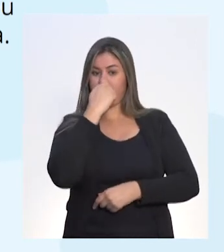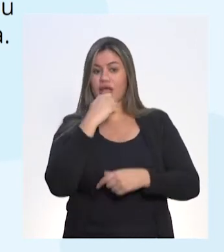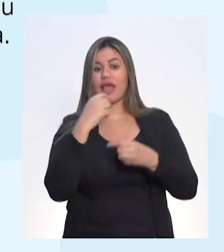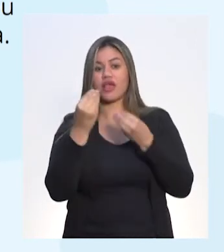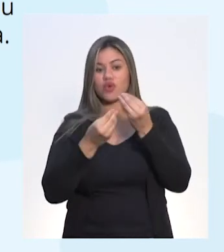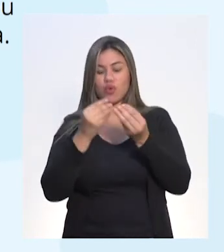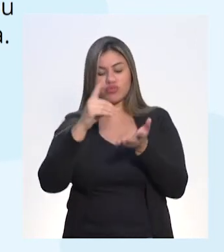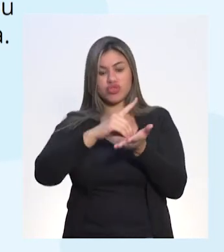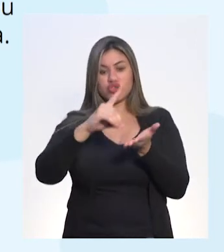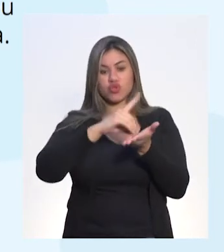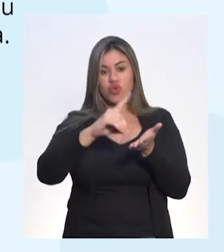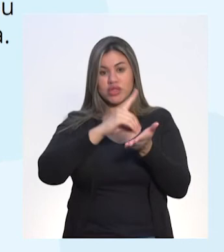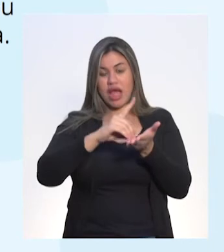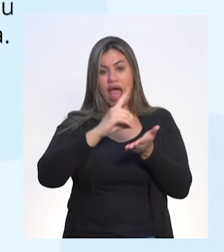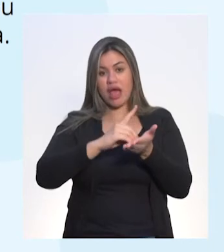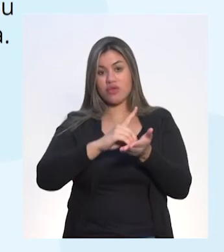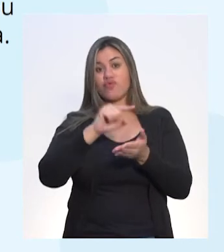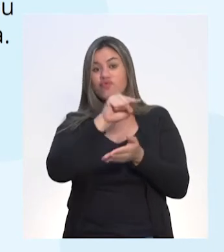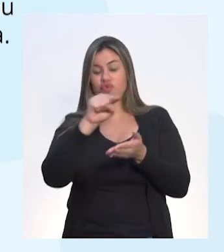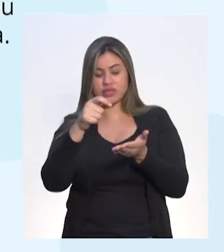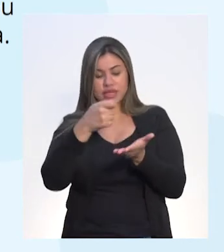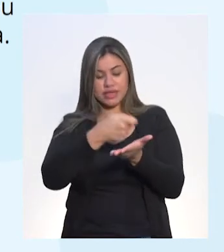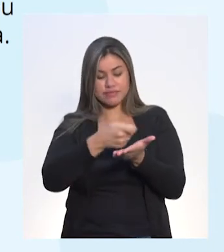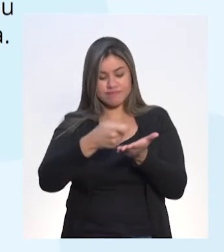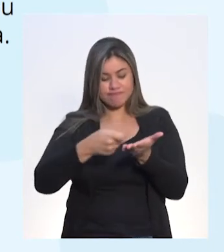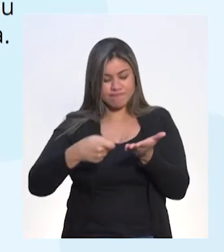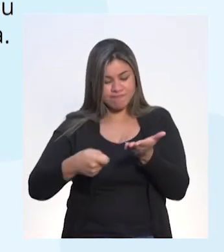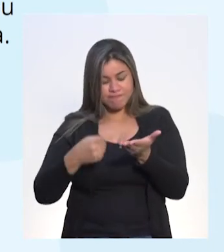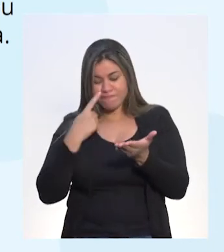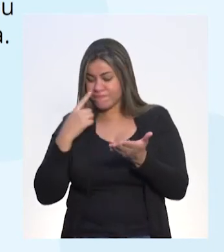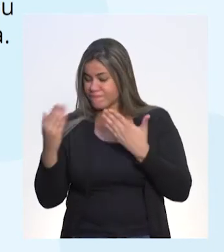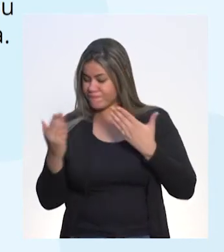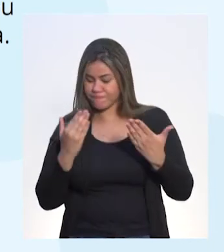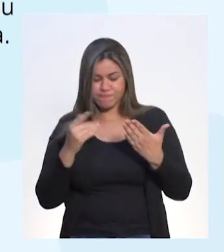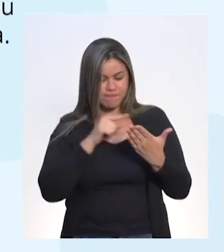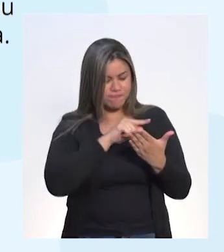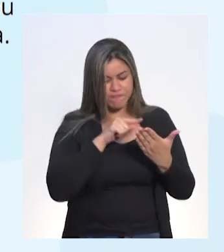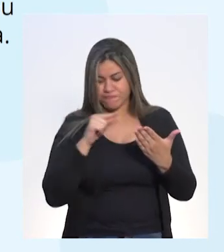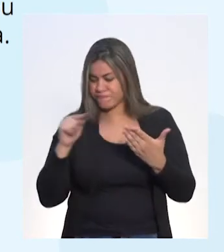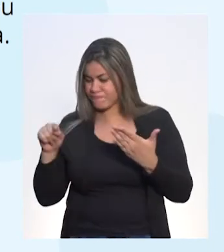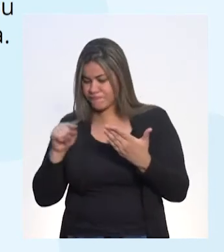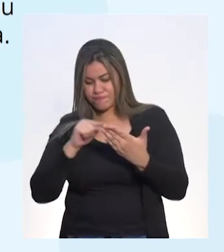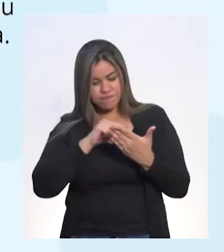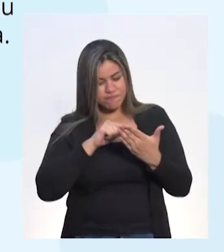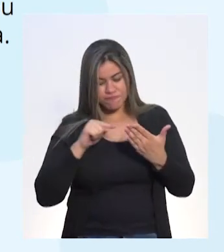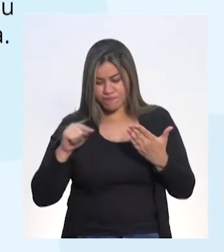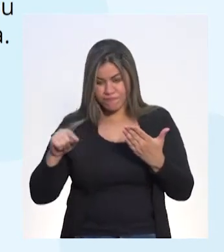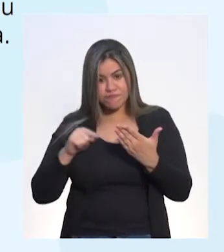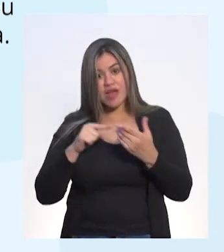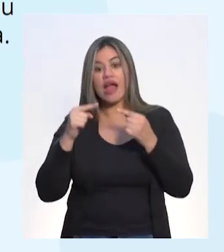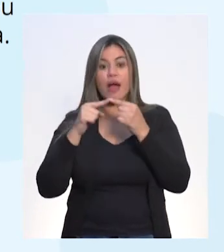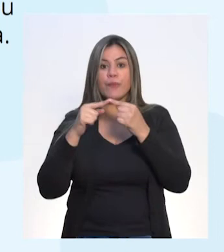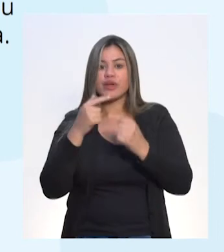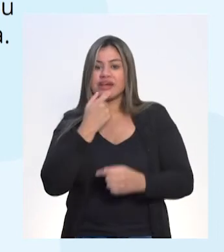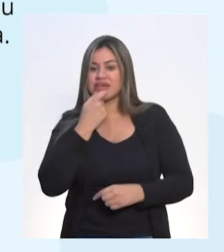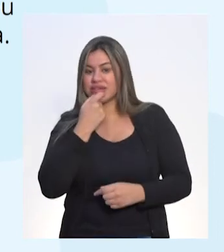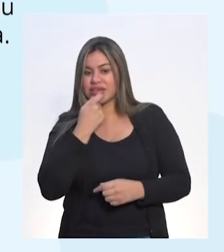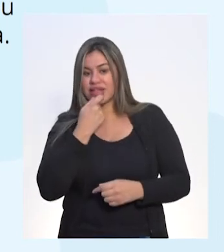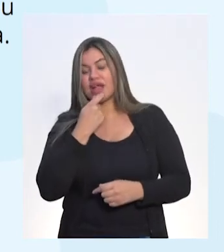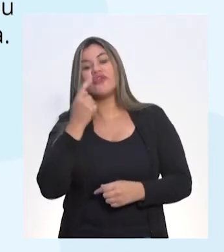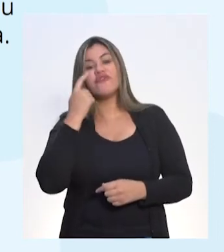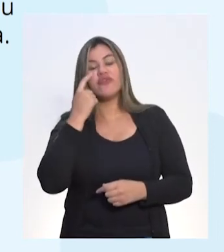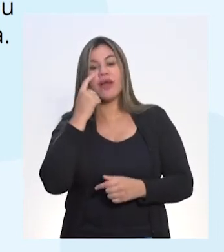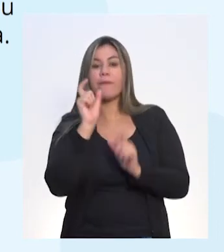vocês a tradução daquele texto que a gente fez, né, aquela pecinha teatral, para a língua inglesa. E vão grifar e observar ali as palavras